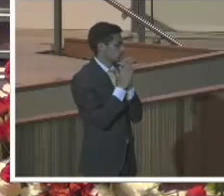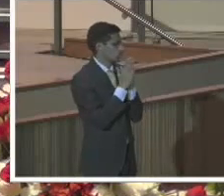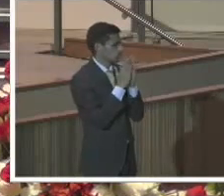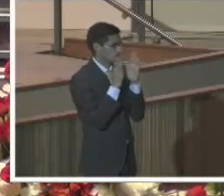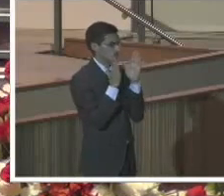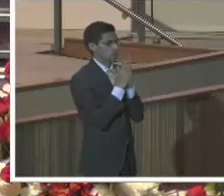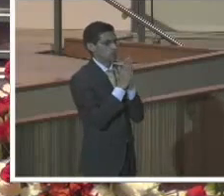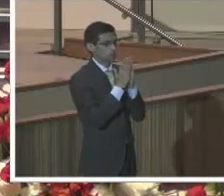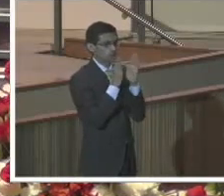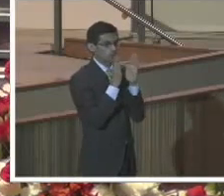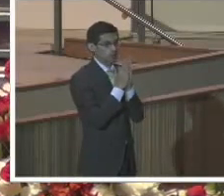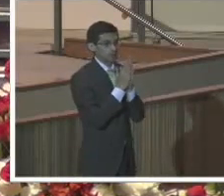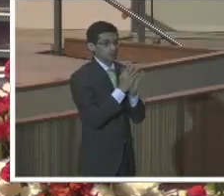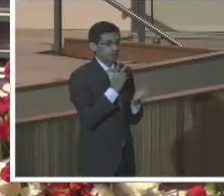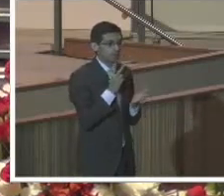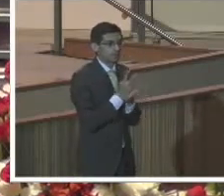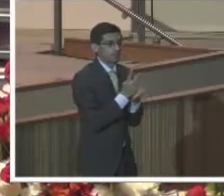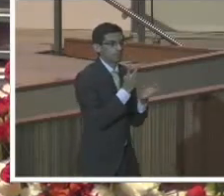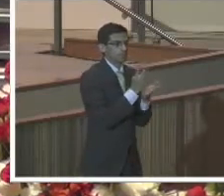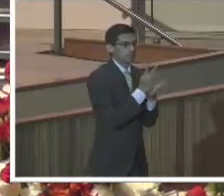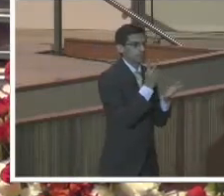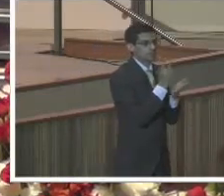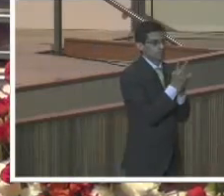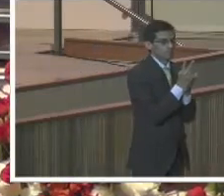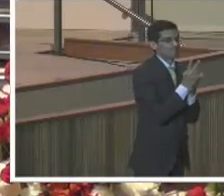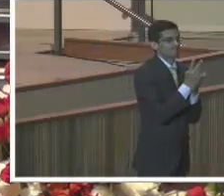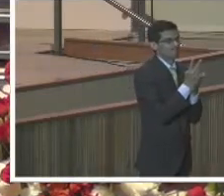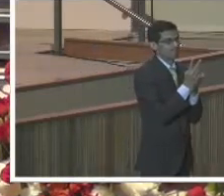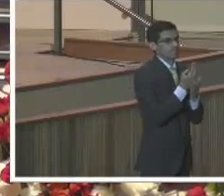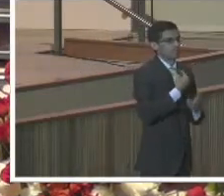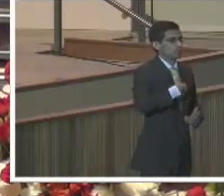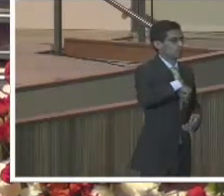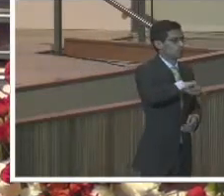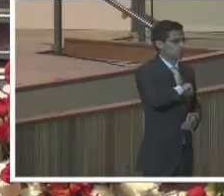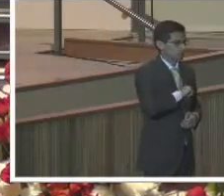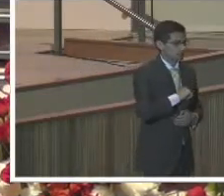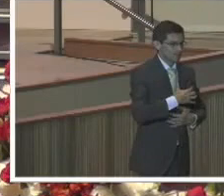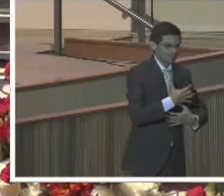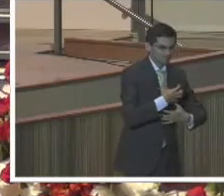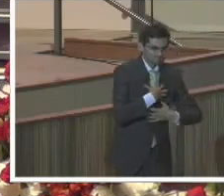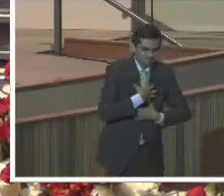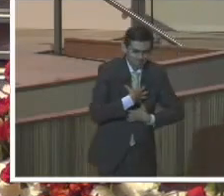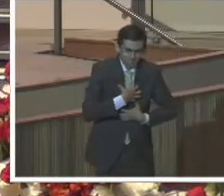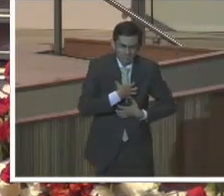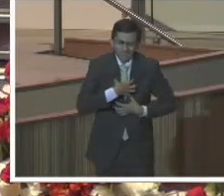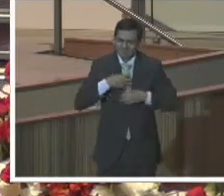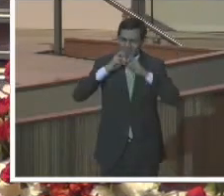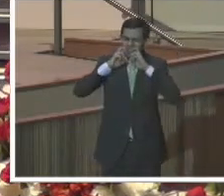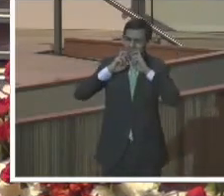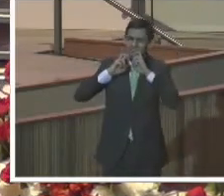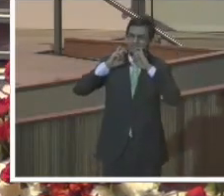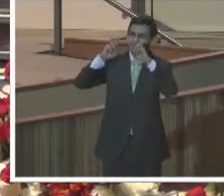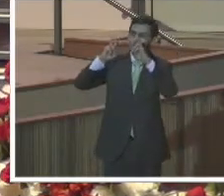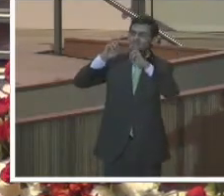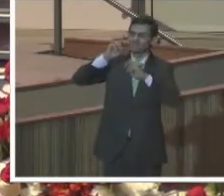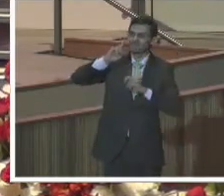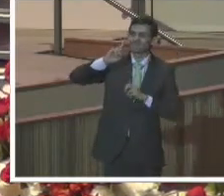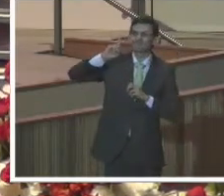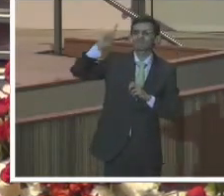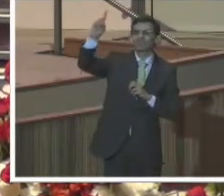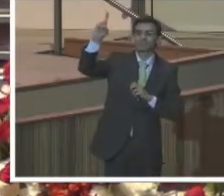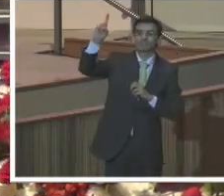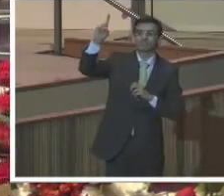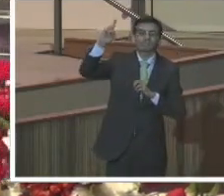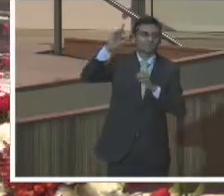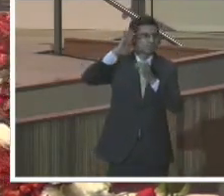E toda vez que, movidos pelo Espírito Santo, nós somos quebrantados e clamamos ao Pai, Ele